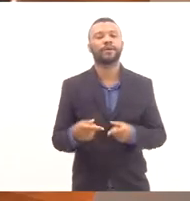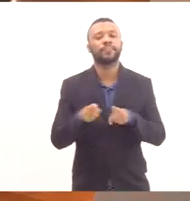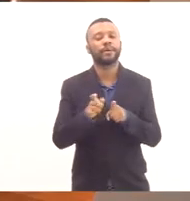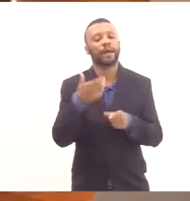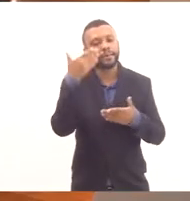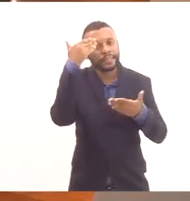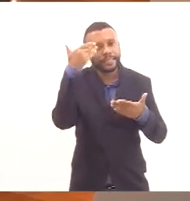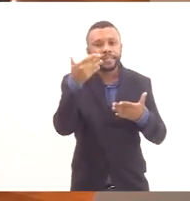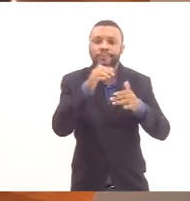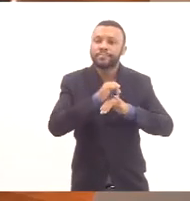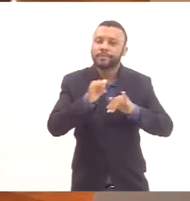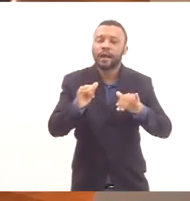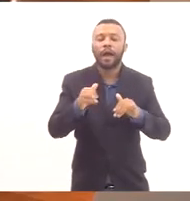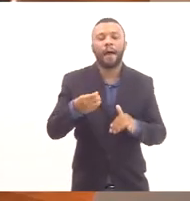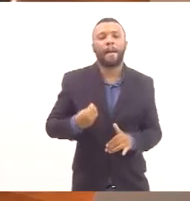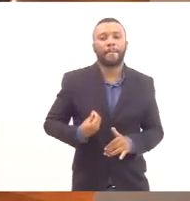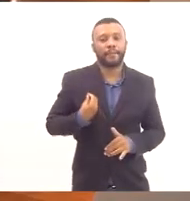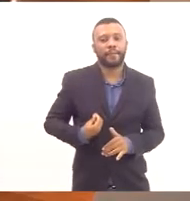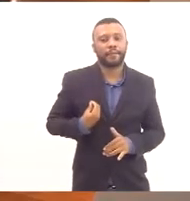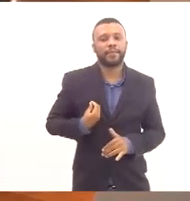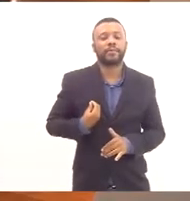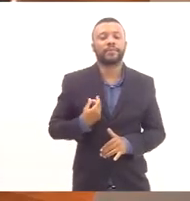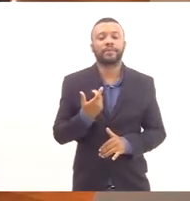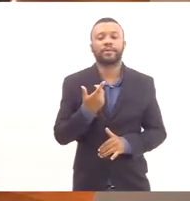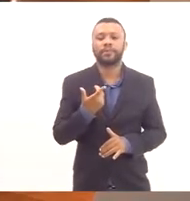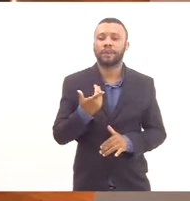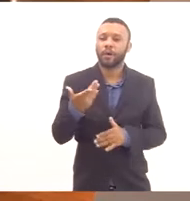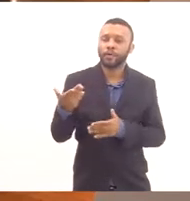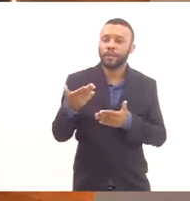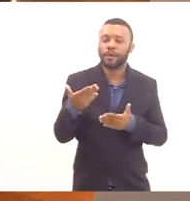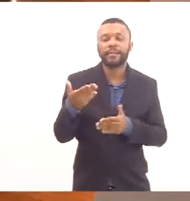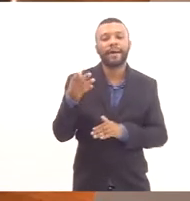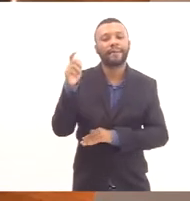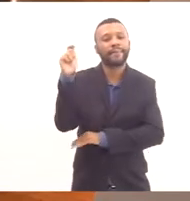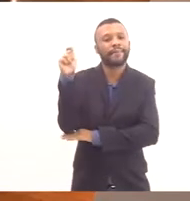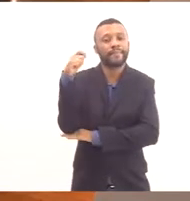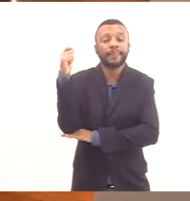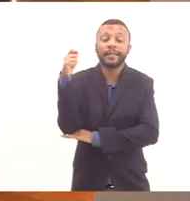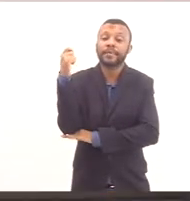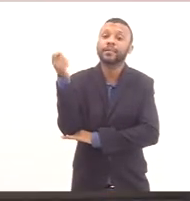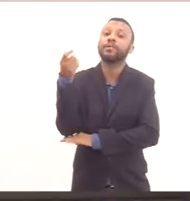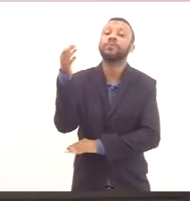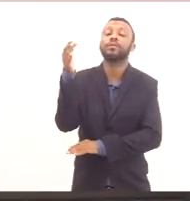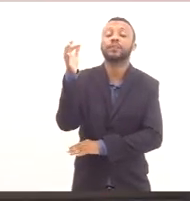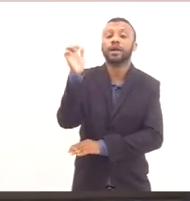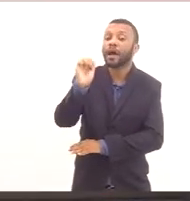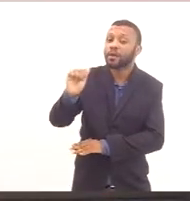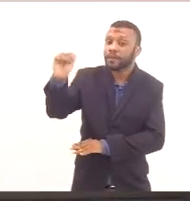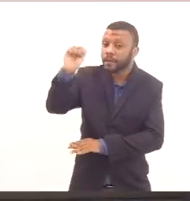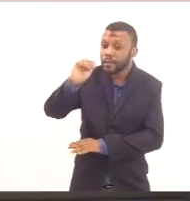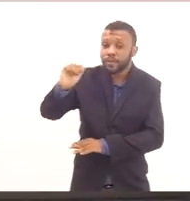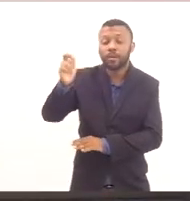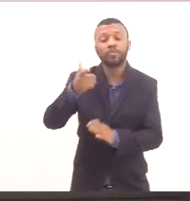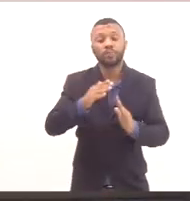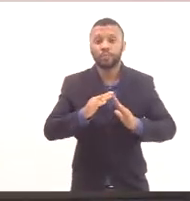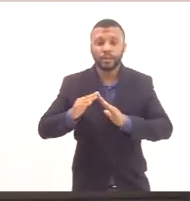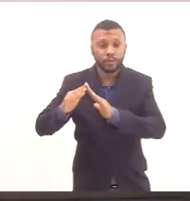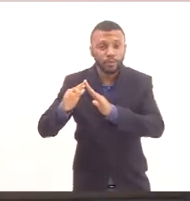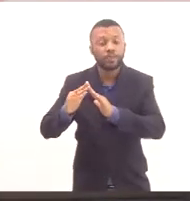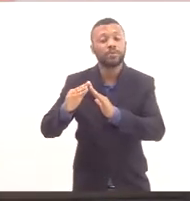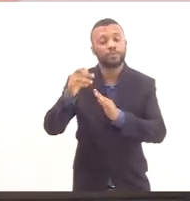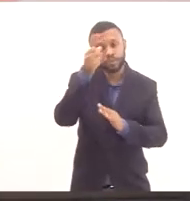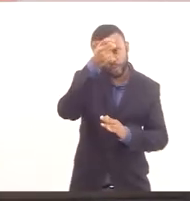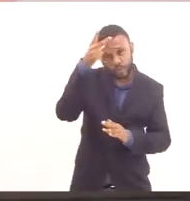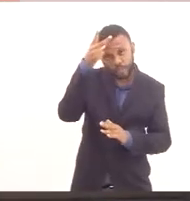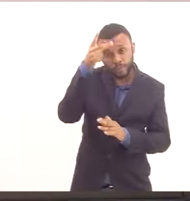agradecer de tá com a presença do também convidado da Federação das associações de moradores do município de petróleo de Petrópolis